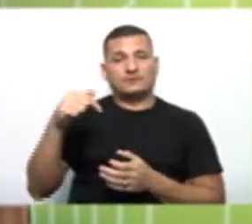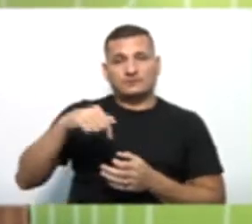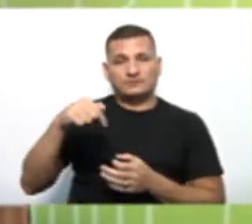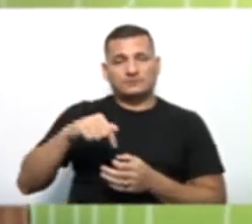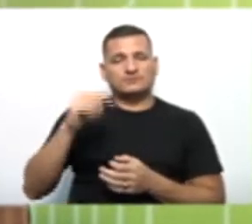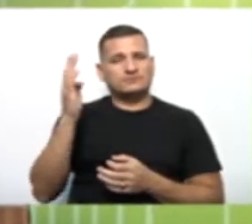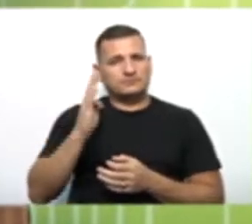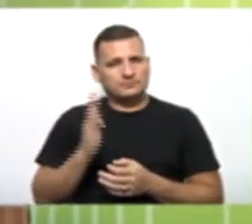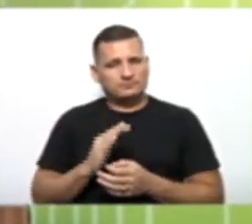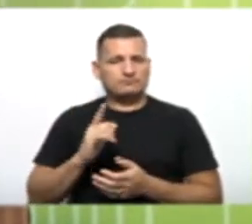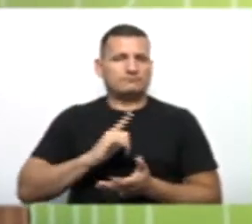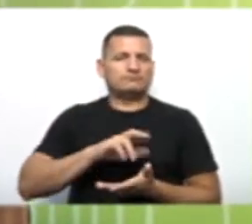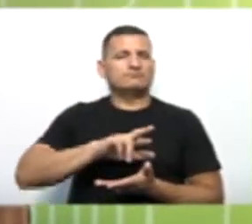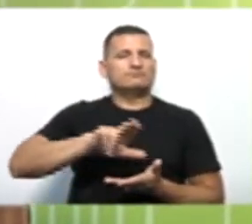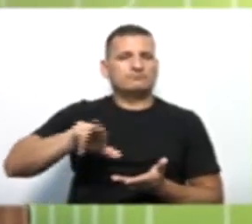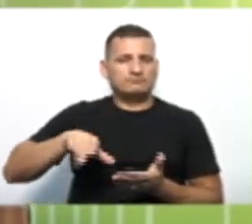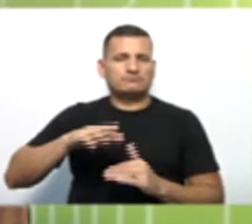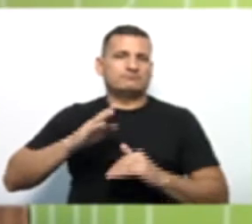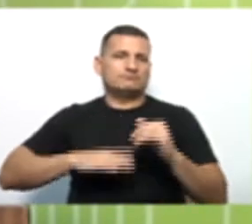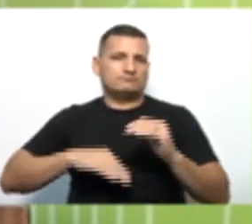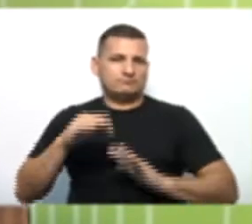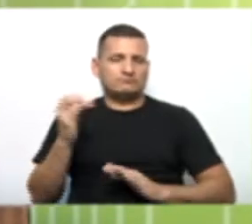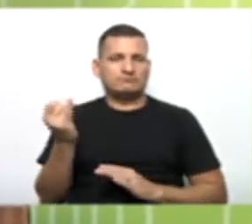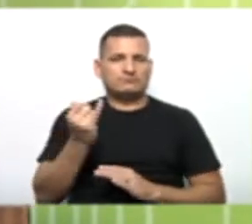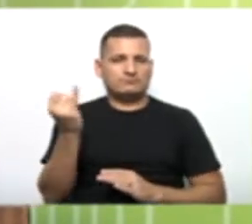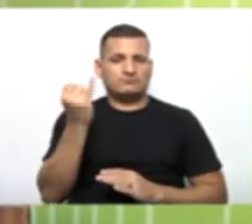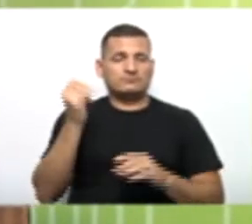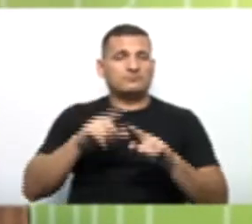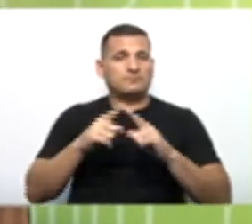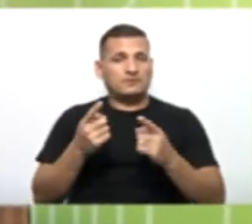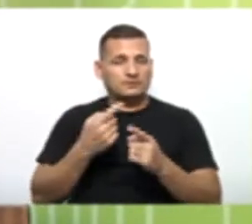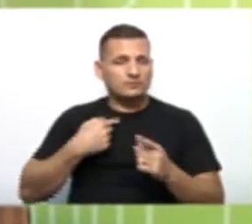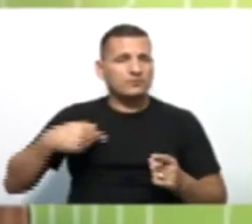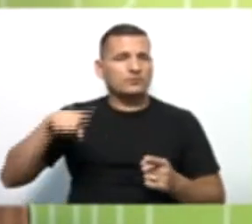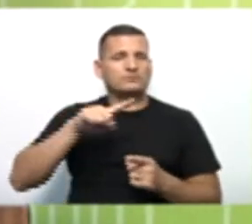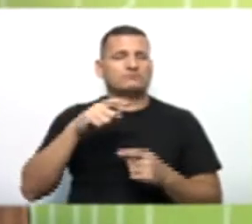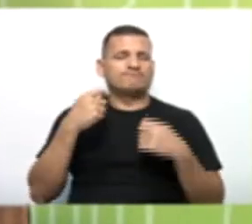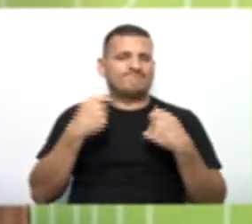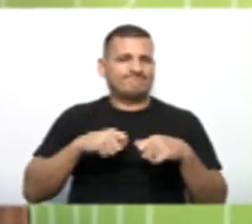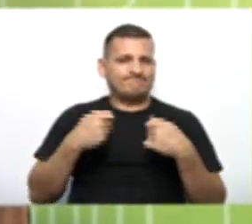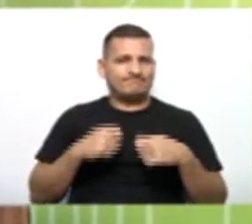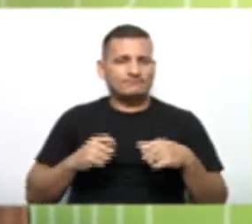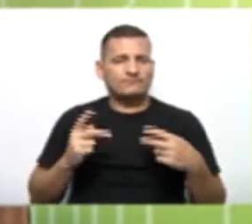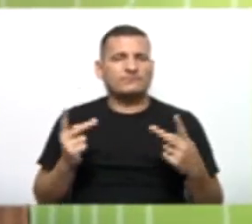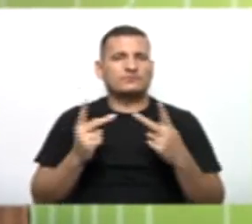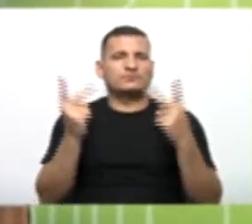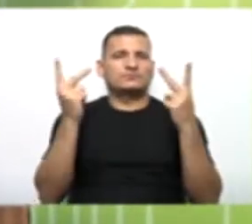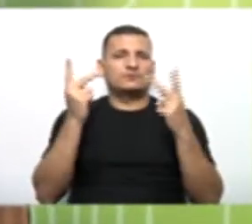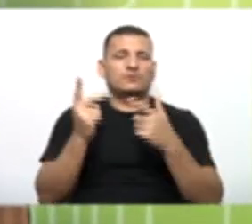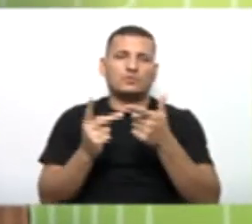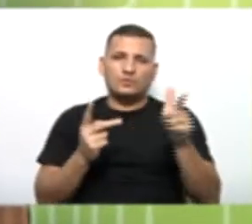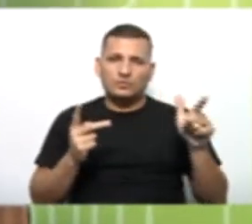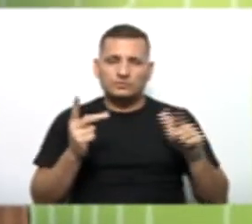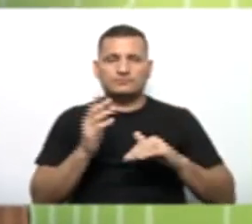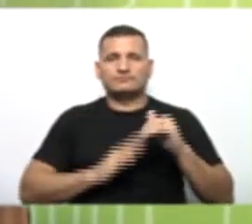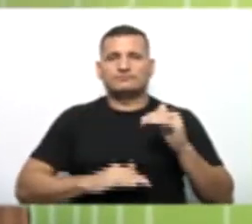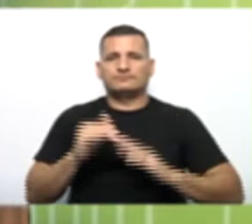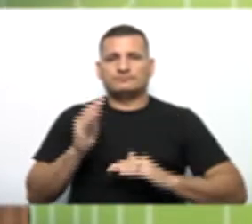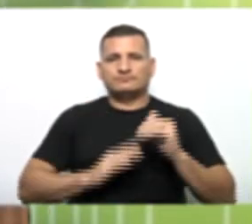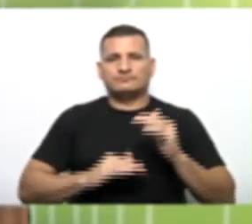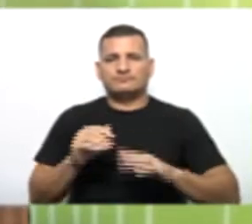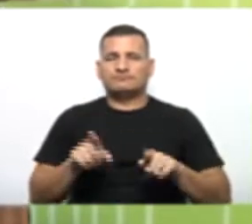nós temos várias profissões que são importantes mas nós precisamos aí evidentemente valorizar outras profissões